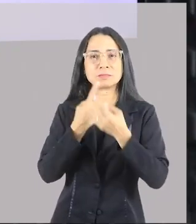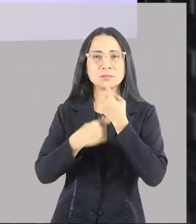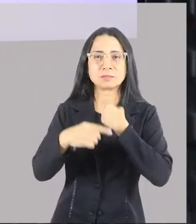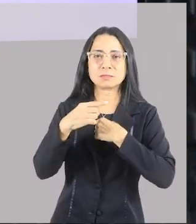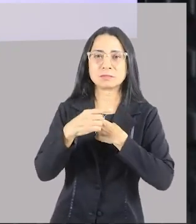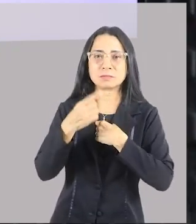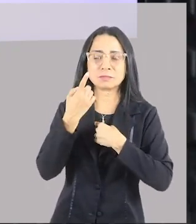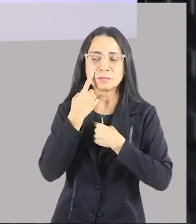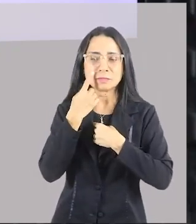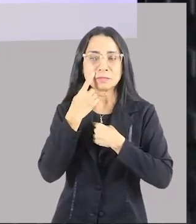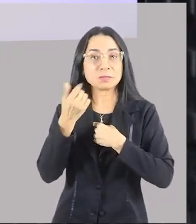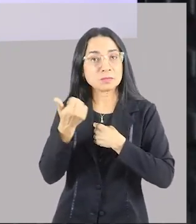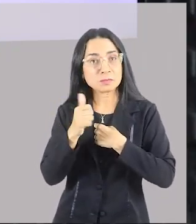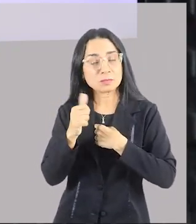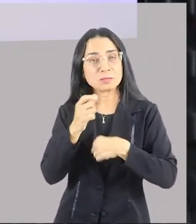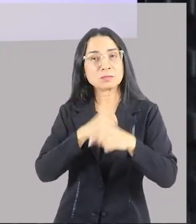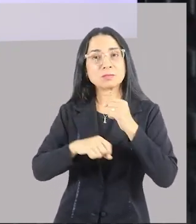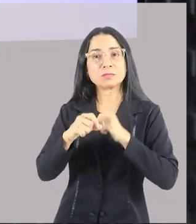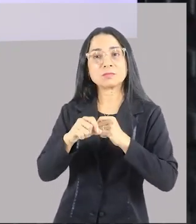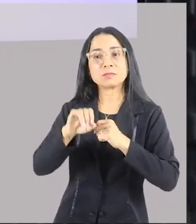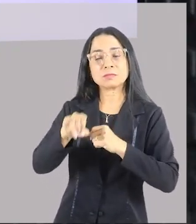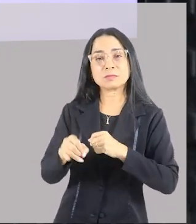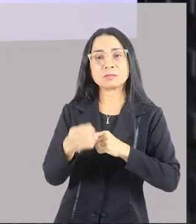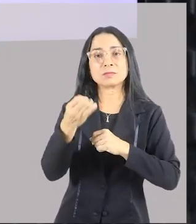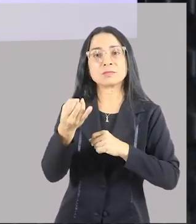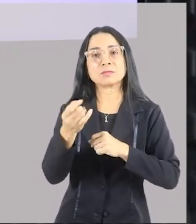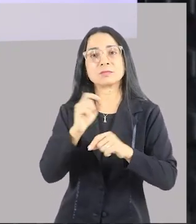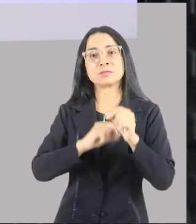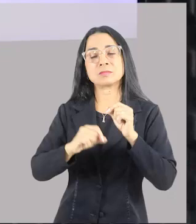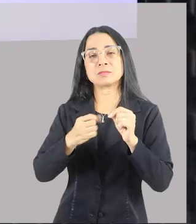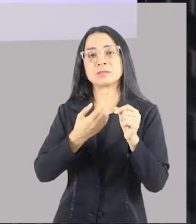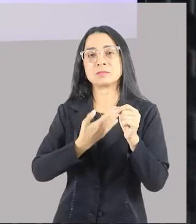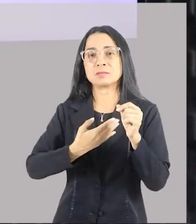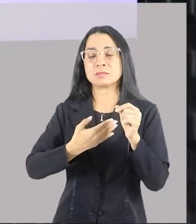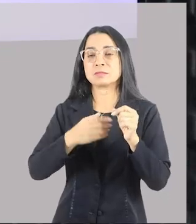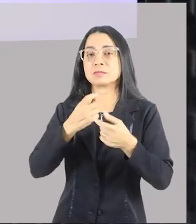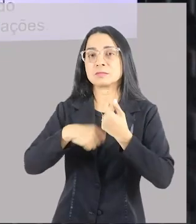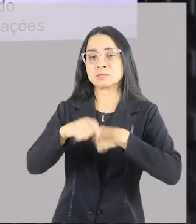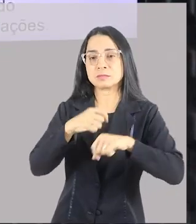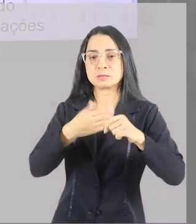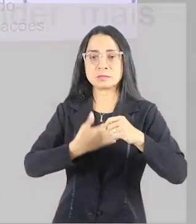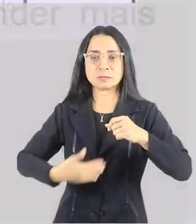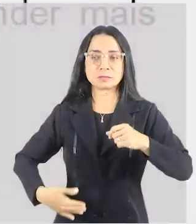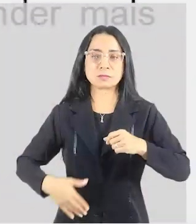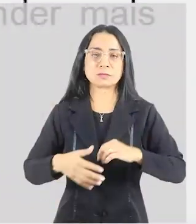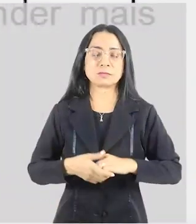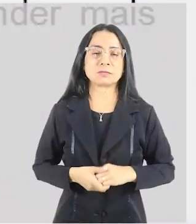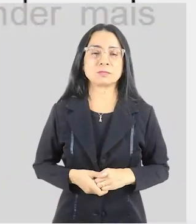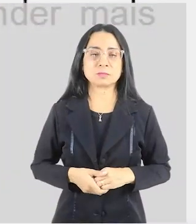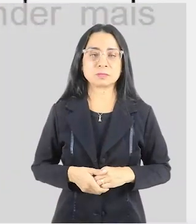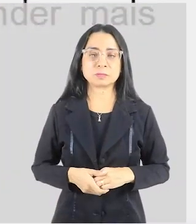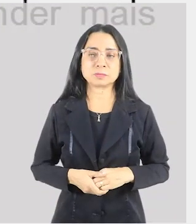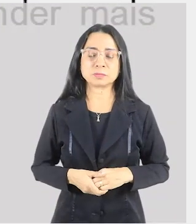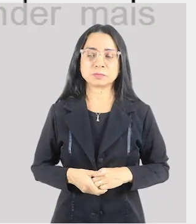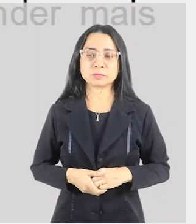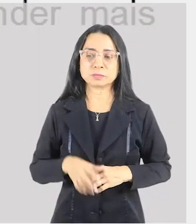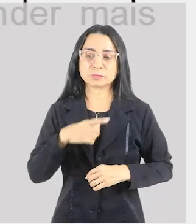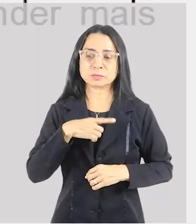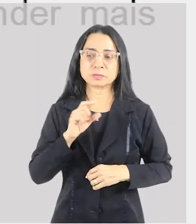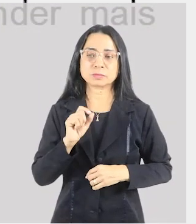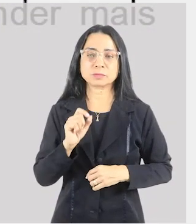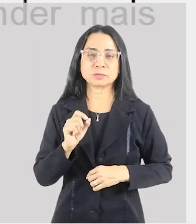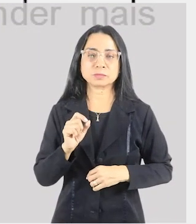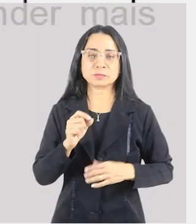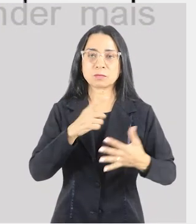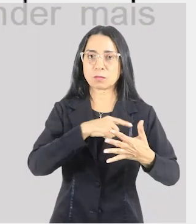oportunidade e conveniência da administração pública, que depois nós vamos aprofundar um pouco mais. Adiantando esse conteúdo, nós temos